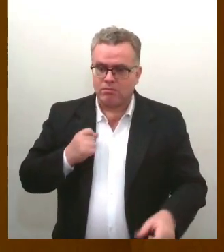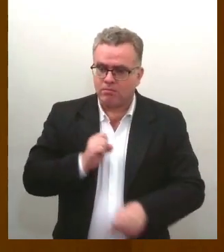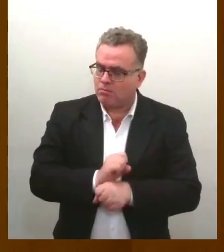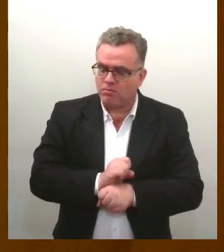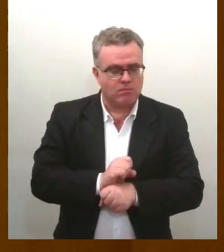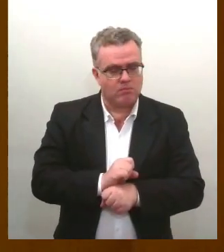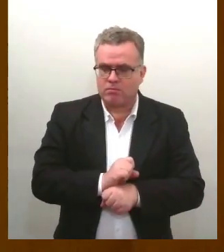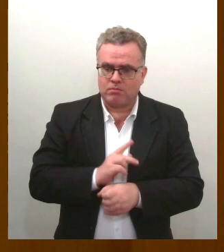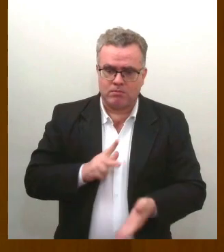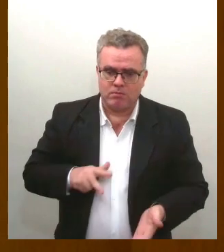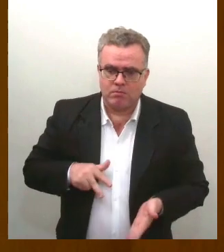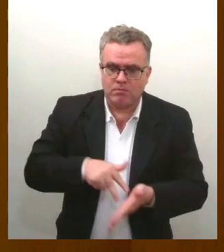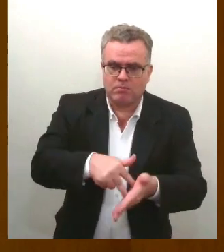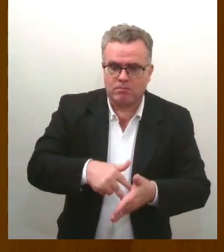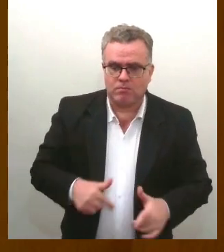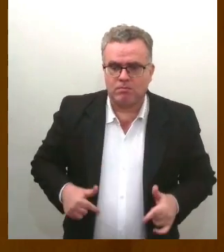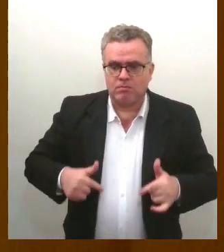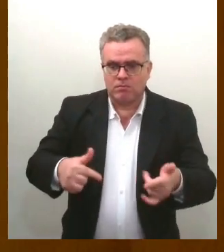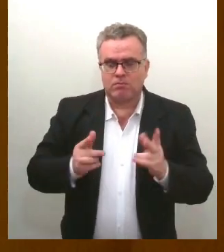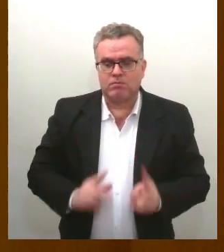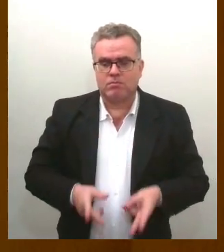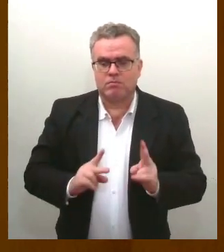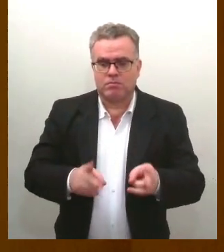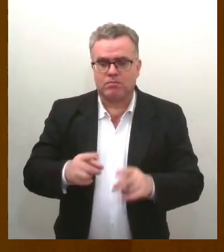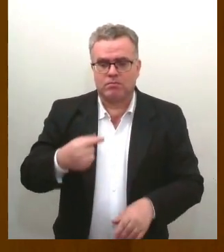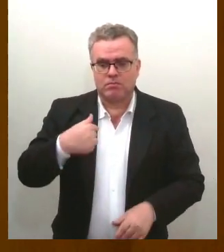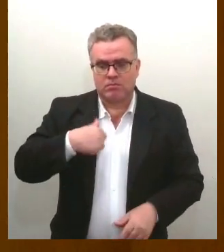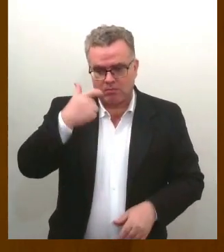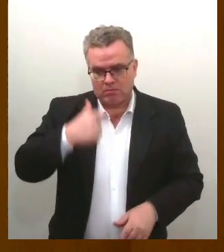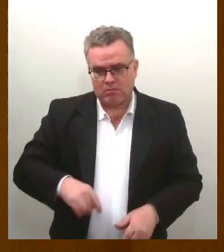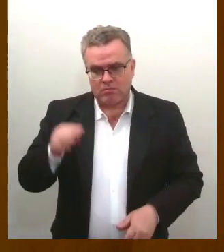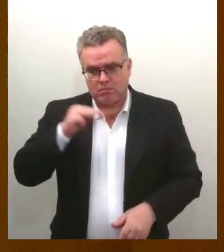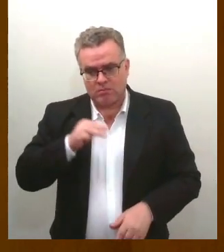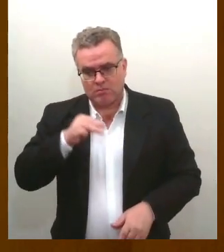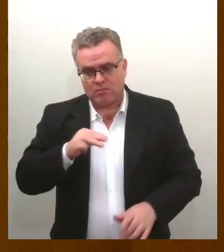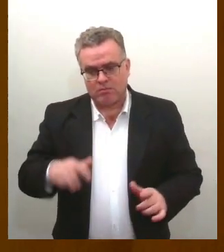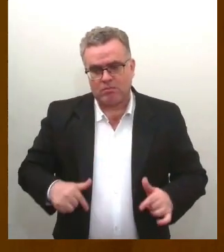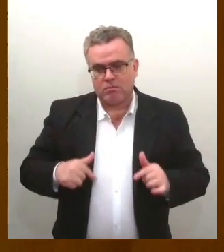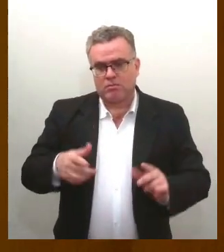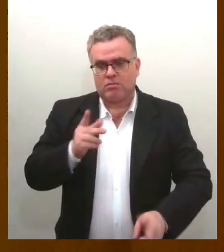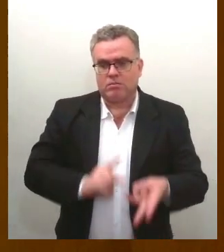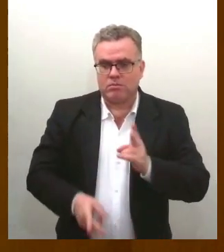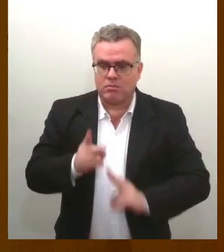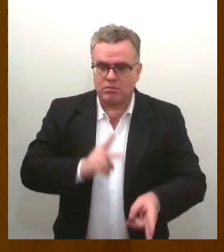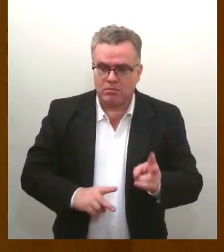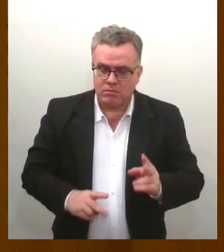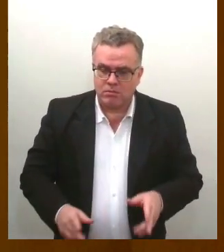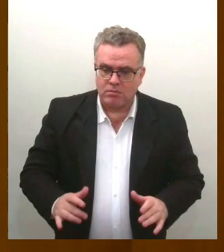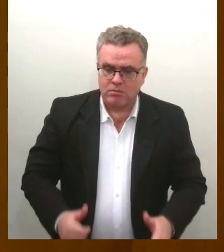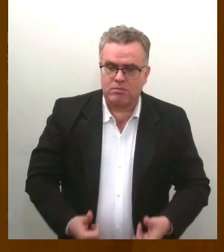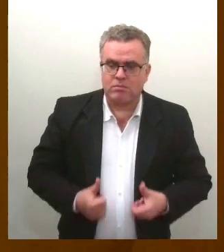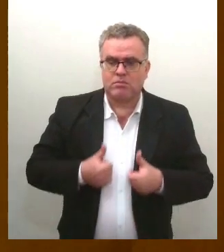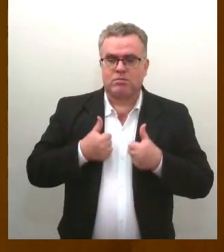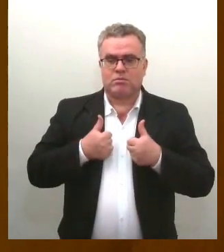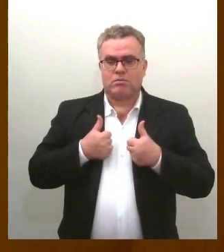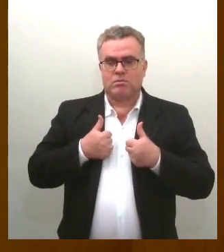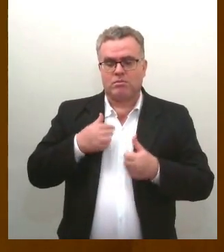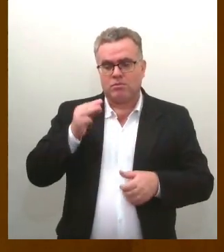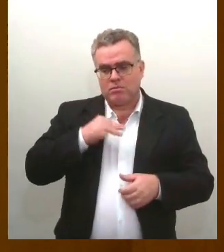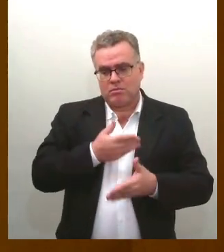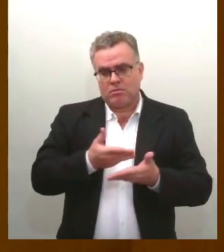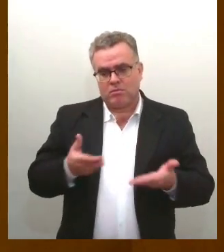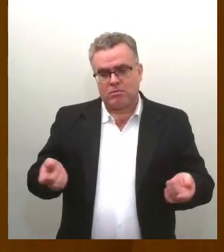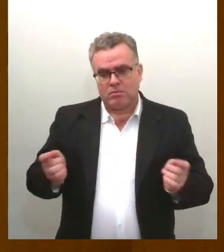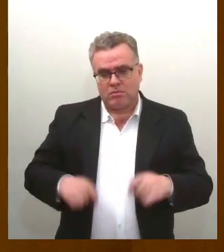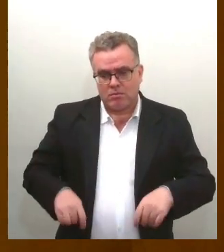Eu sou mãe atípica, sou a mãe com muito orgulho de Francisco, do meu bonitão e do maior professor da